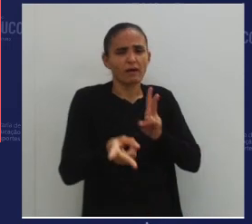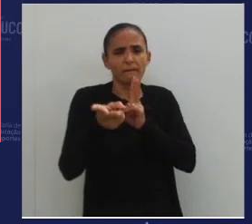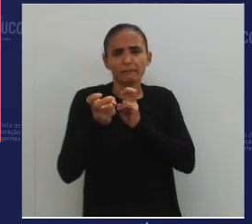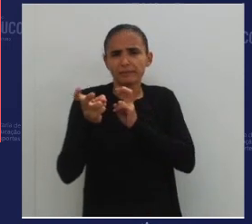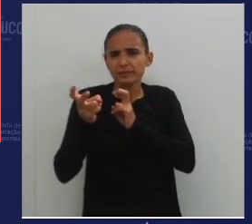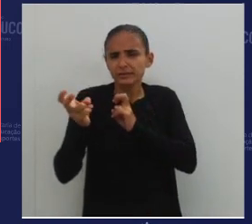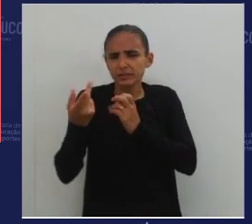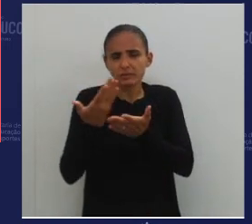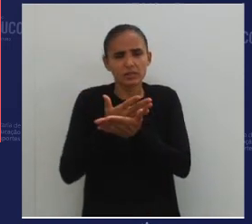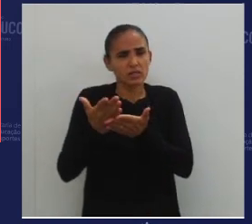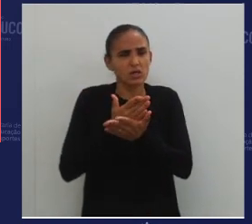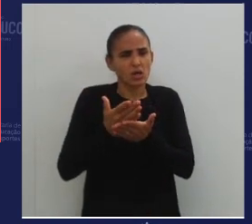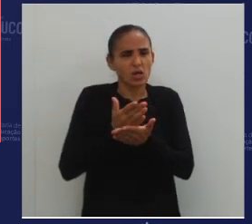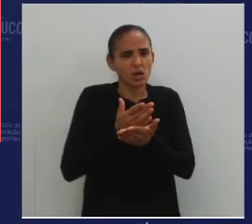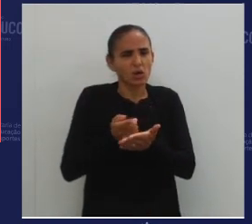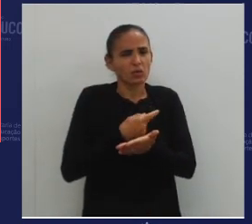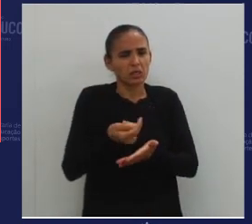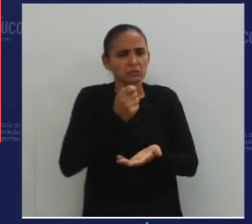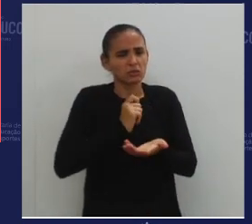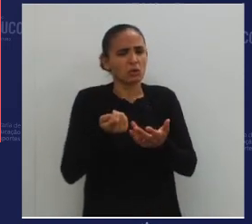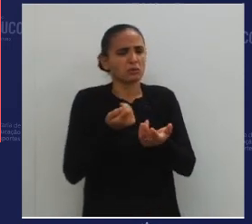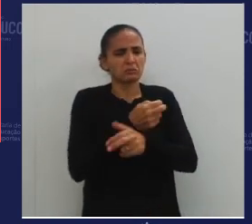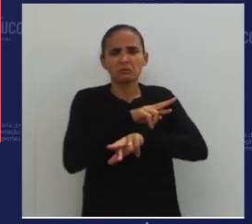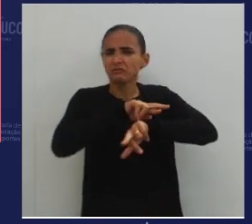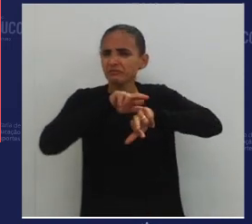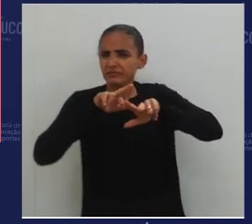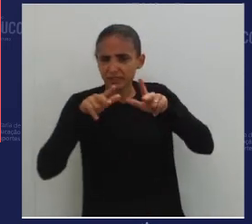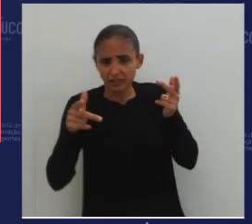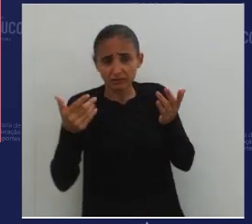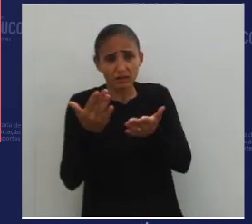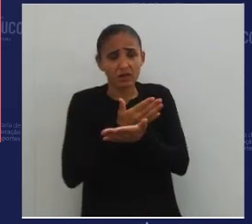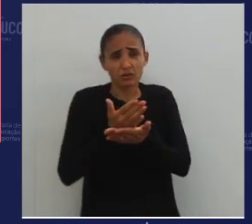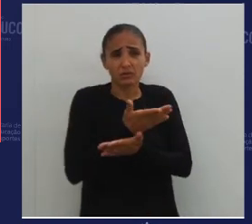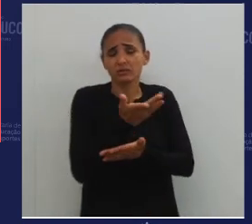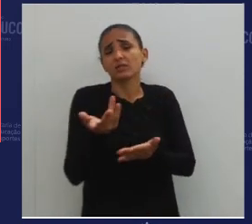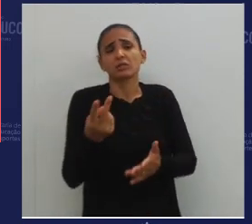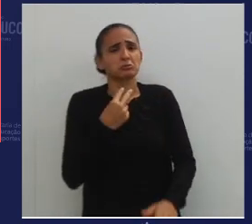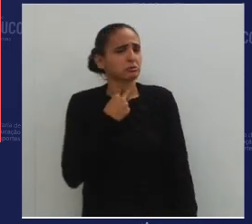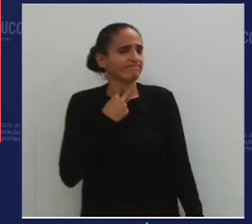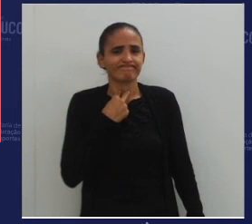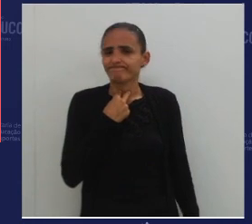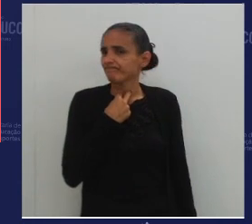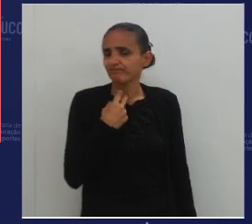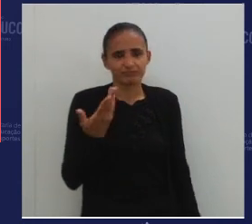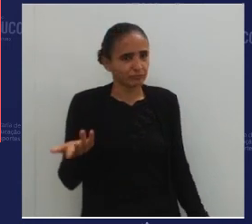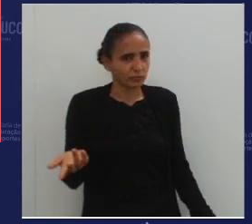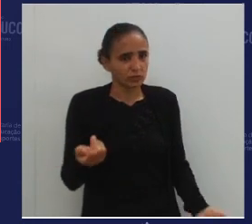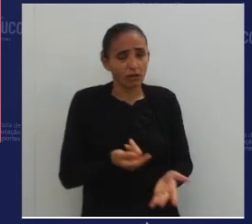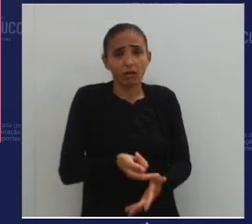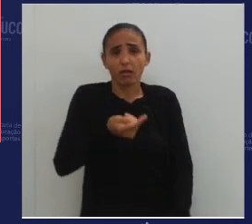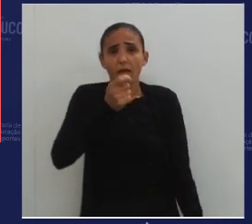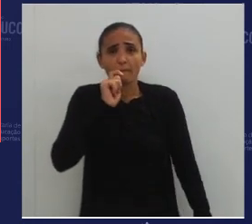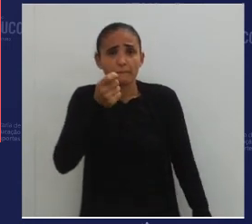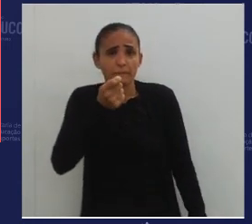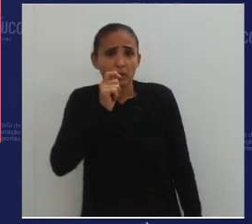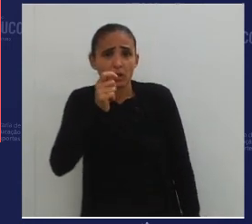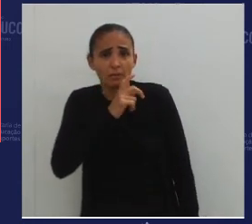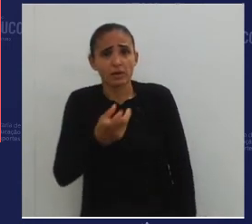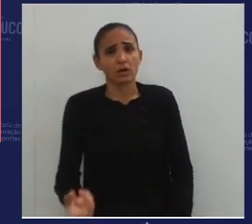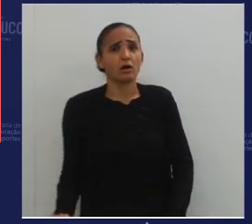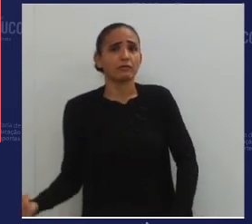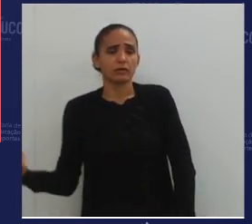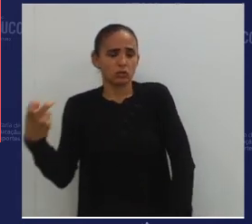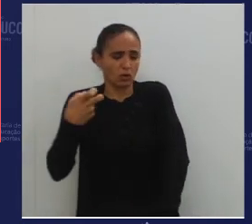gente vai falar agora sobre as drogas que são ilícitas. Então você já vê aí a imagem, da maconha,